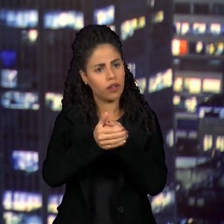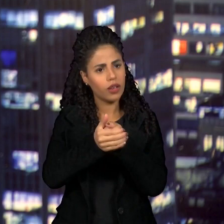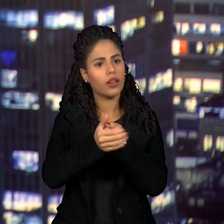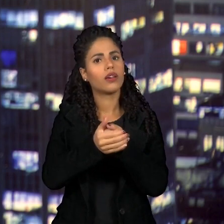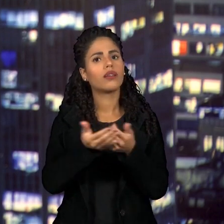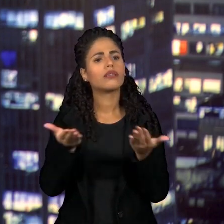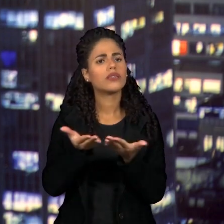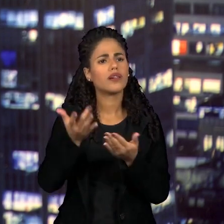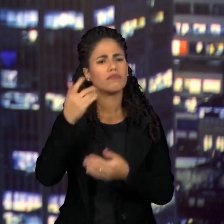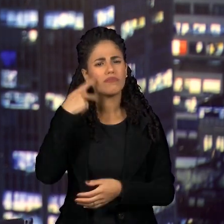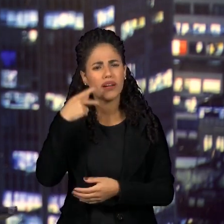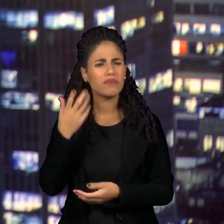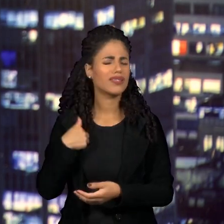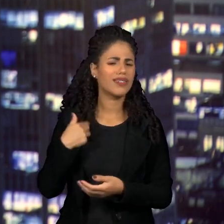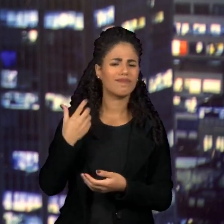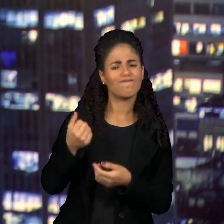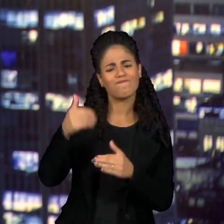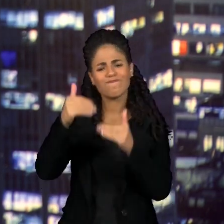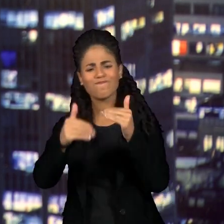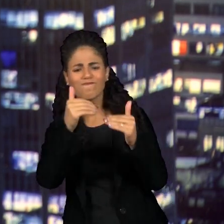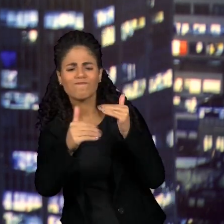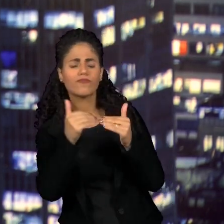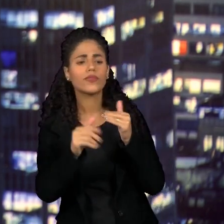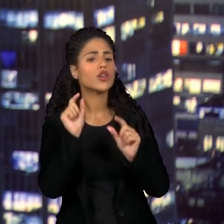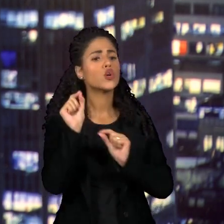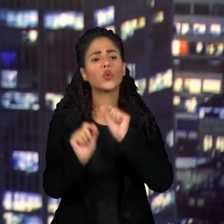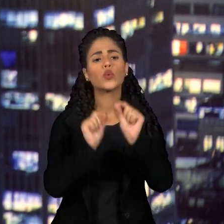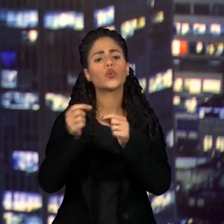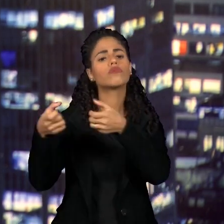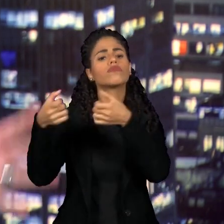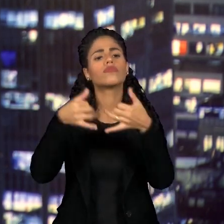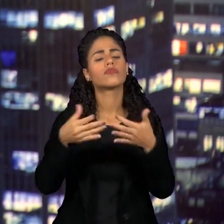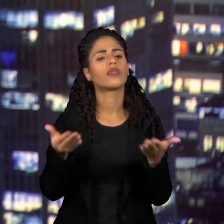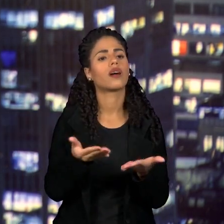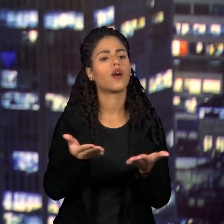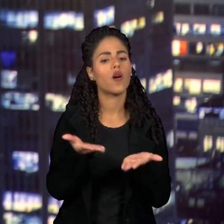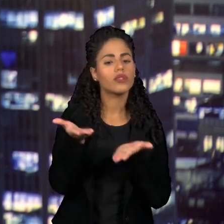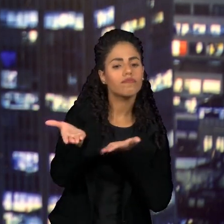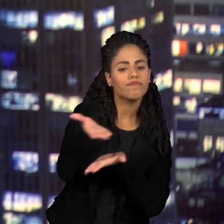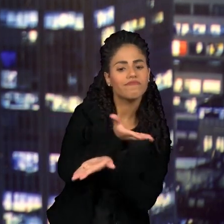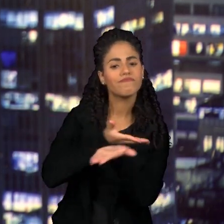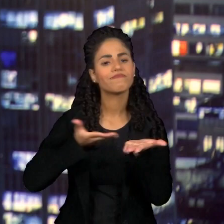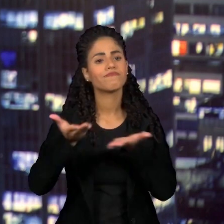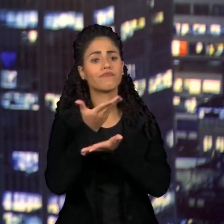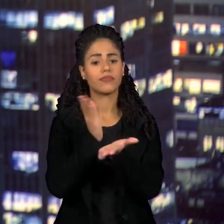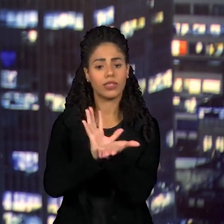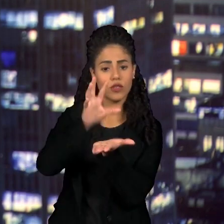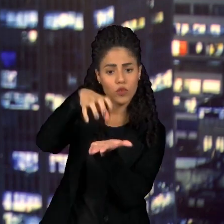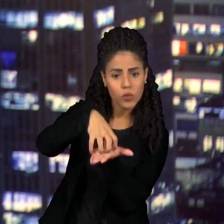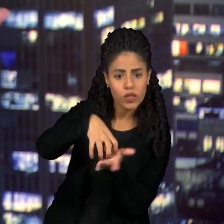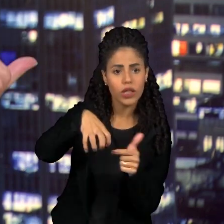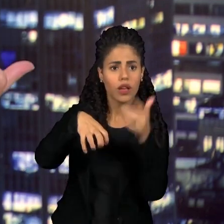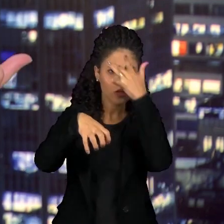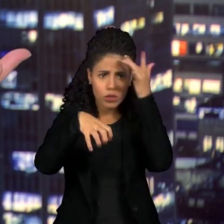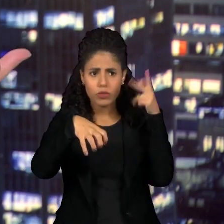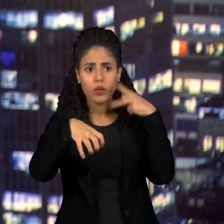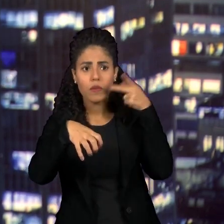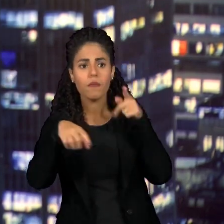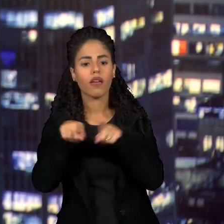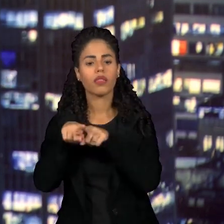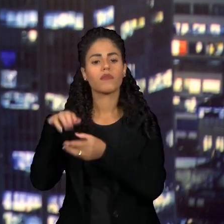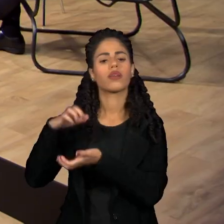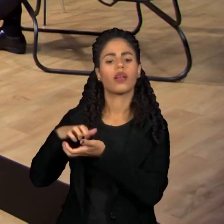desagradou também muitos parlamentares. Queria te ouvir sobre isso. O que vale destacar também nessa relação entre o Centrão, esses parlamentares e o